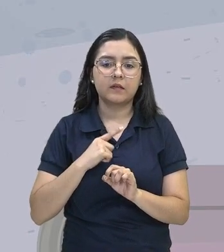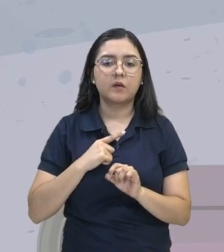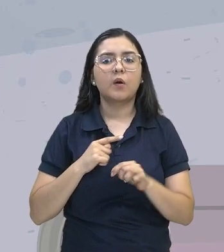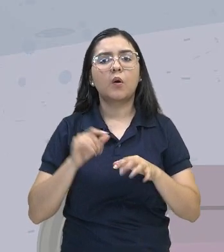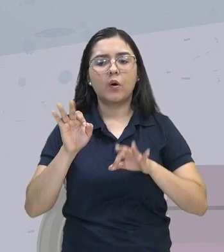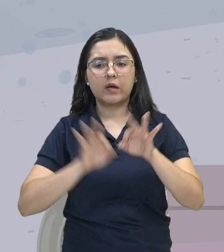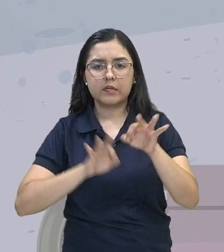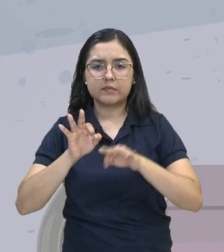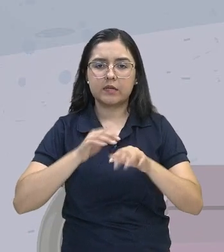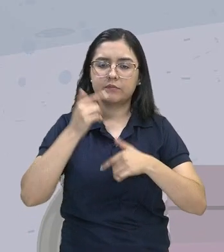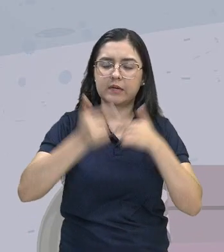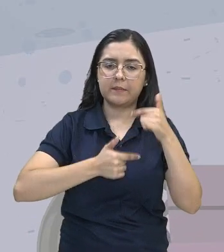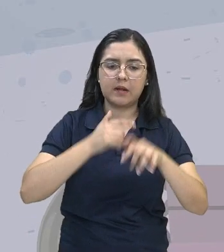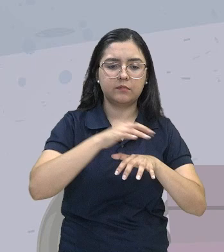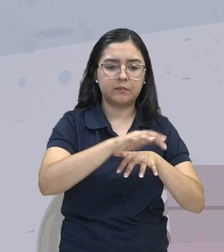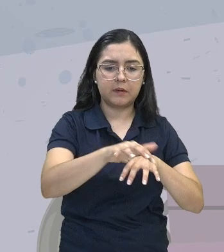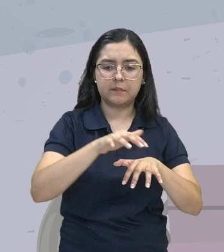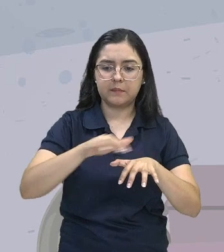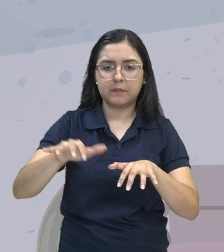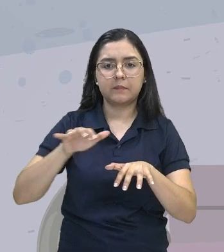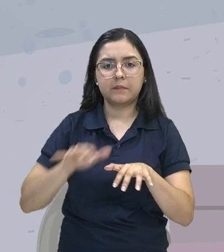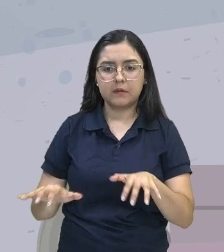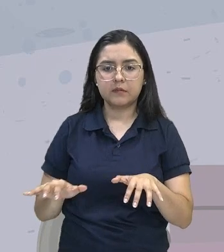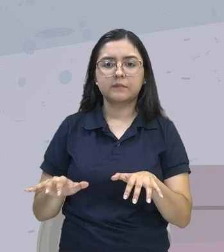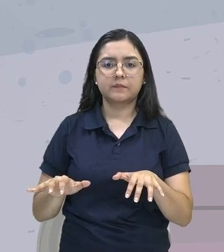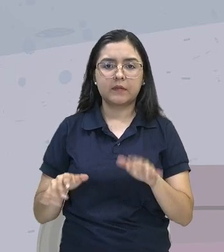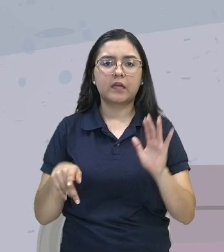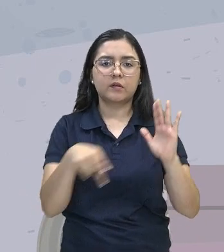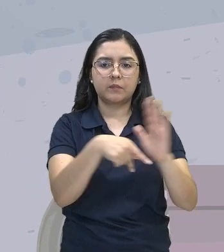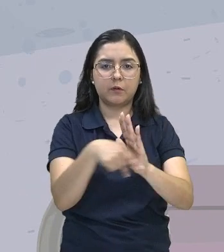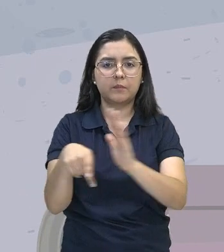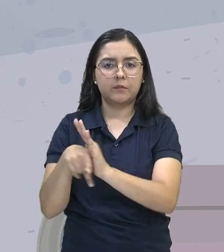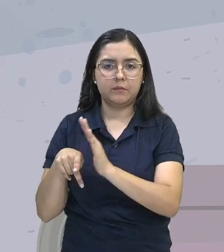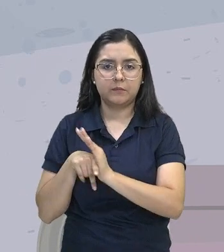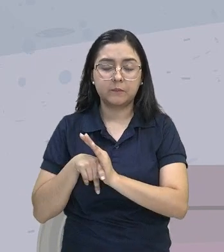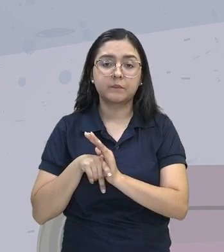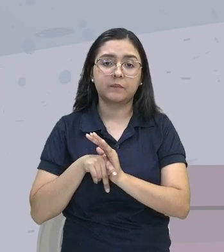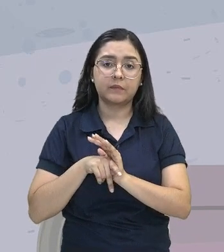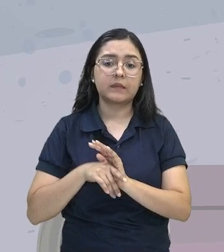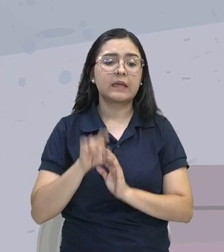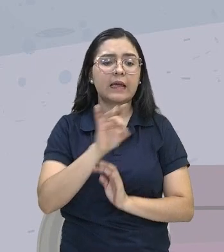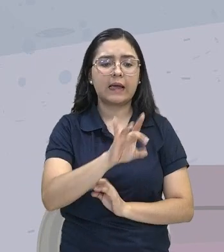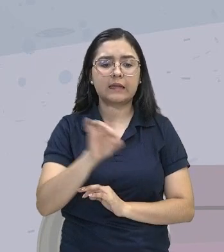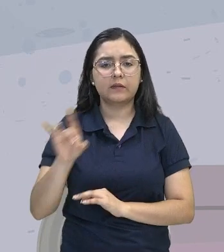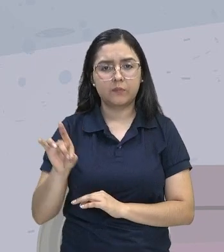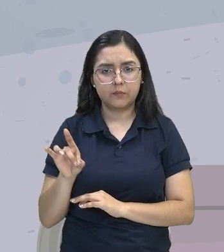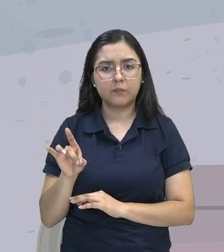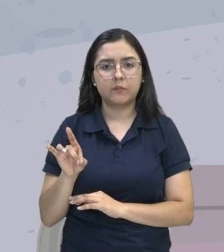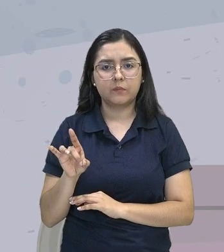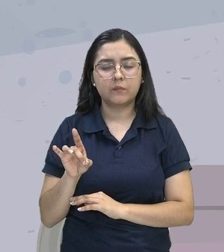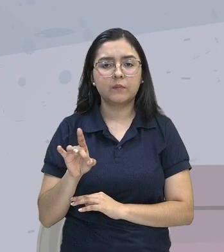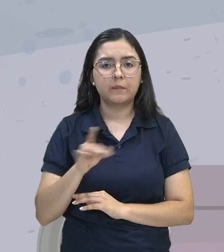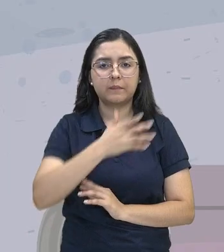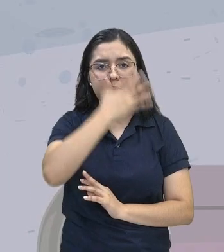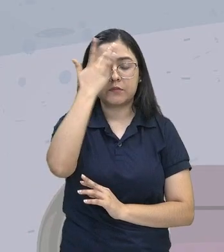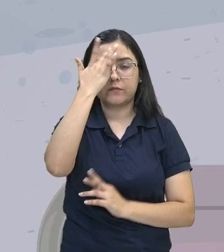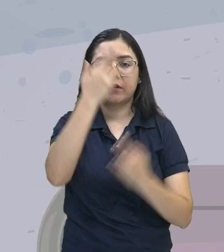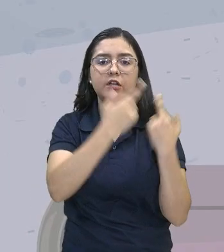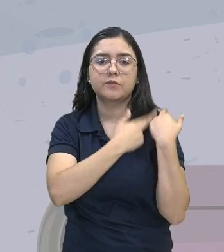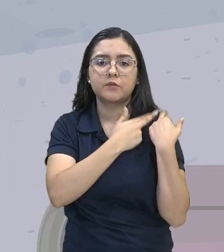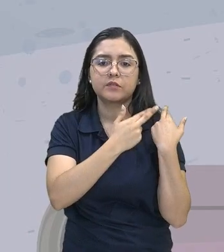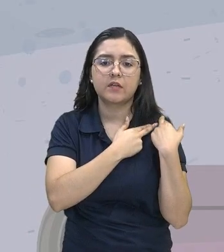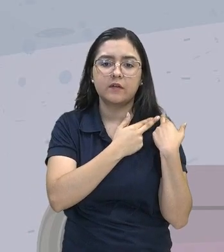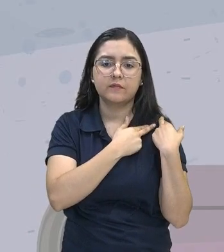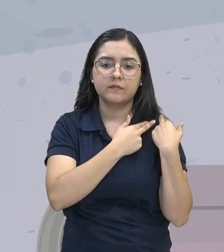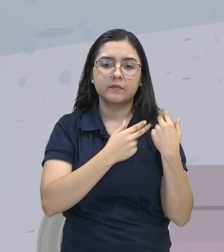o trabalho em caráter de especialização, onde cada trabalhador, cada operário ficava